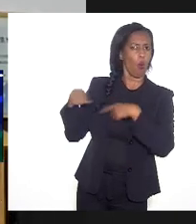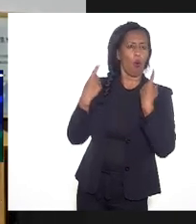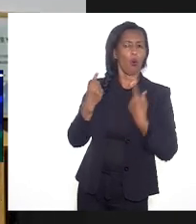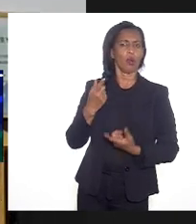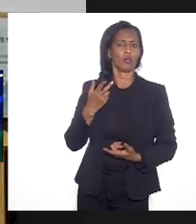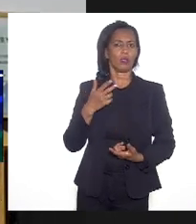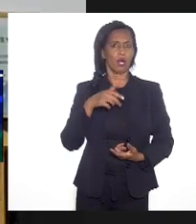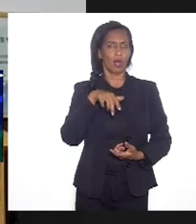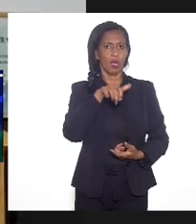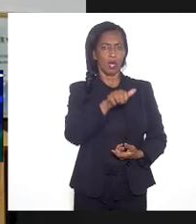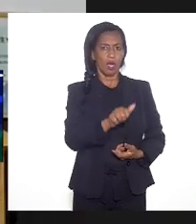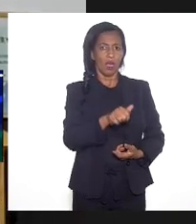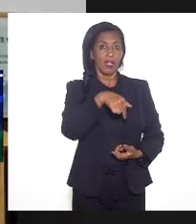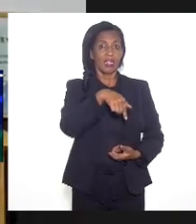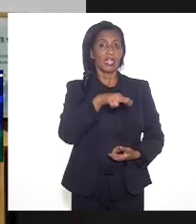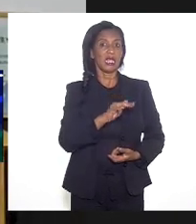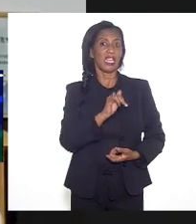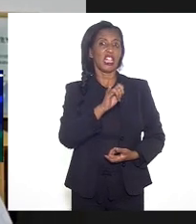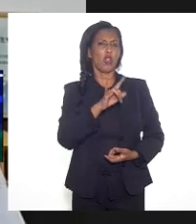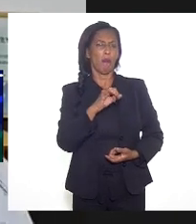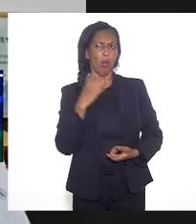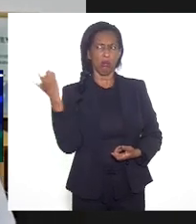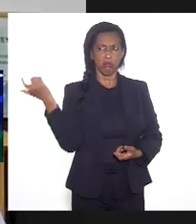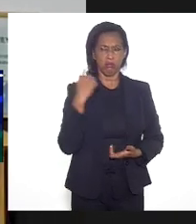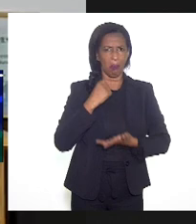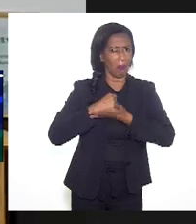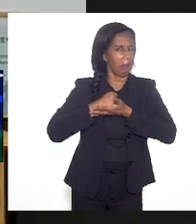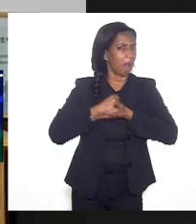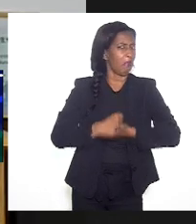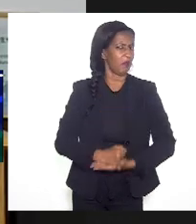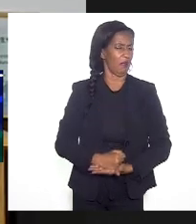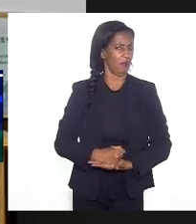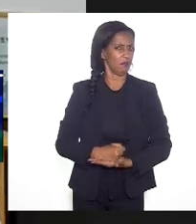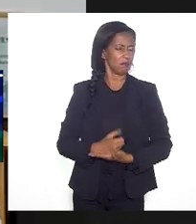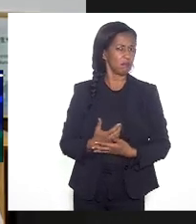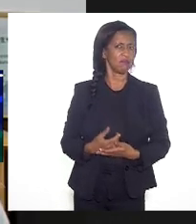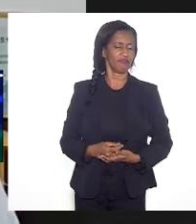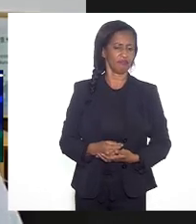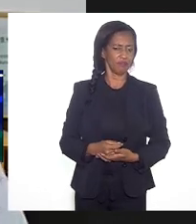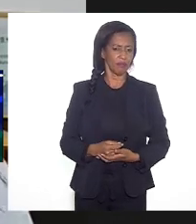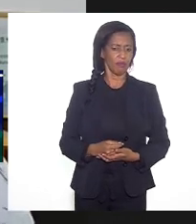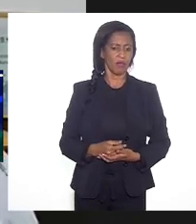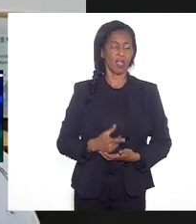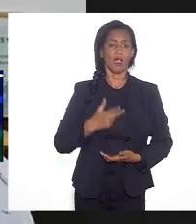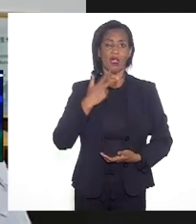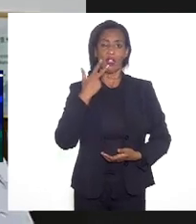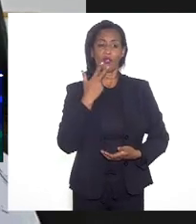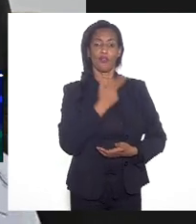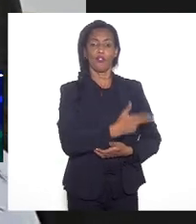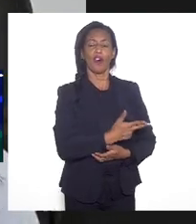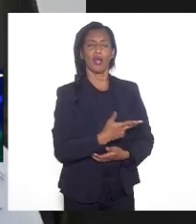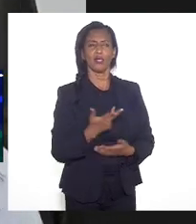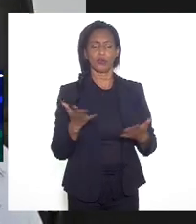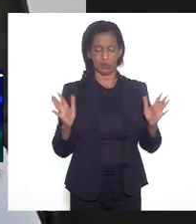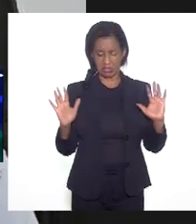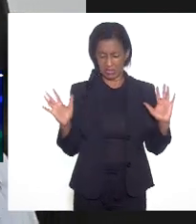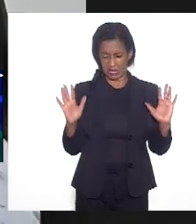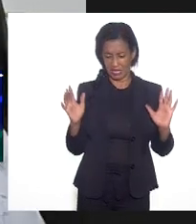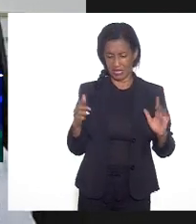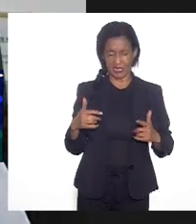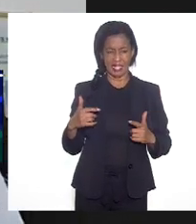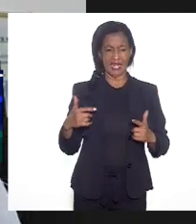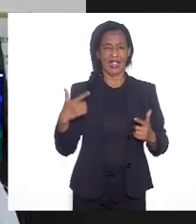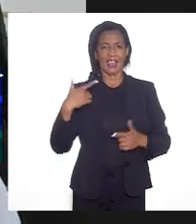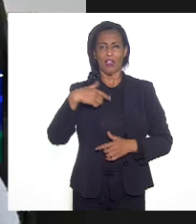deputado Alexandre Knoploch. Gravissimamente. dizendo que, se eu não me engano, os nazistas não